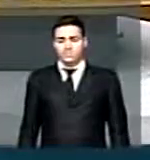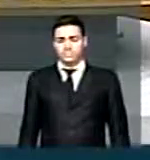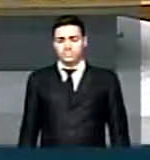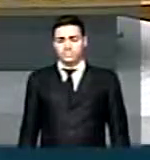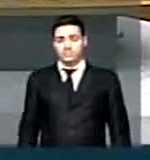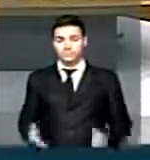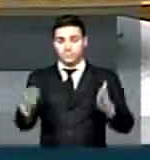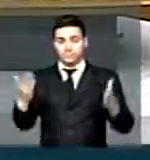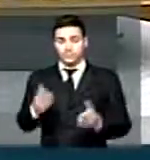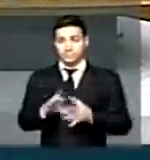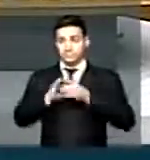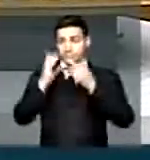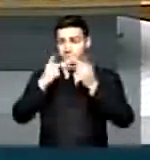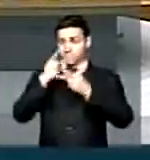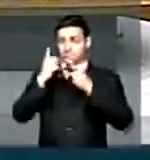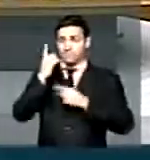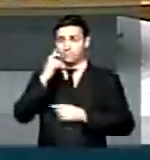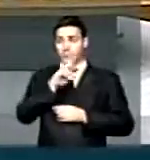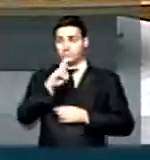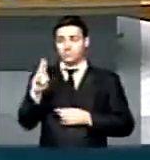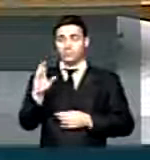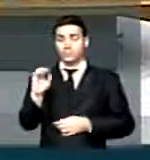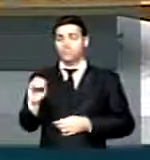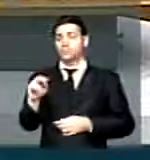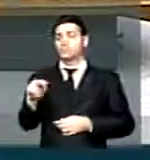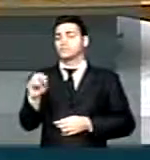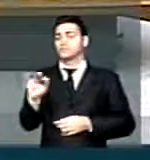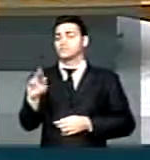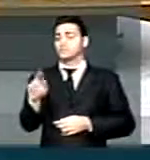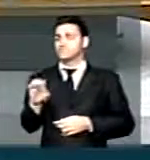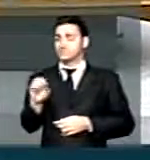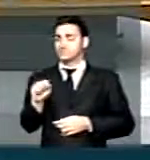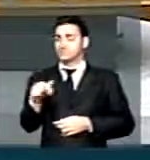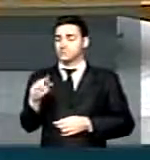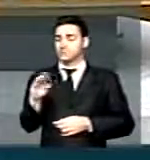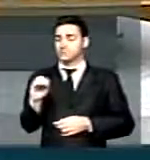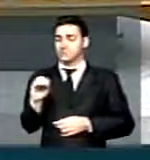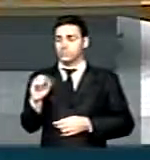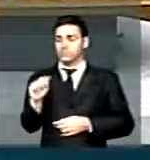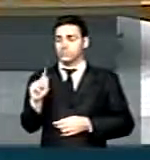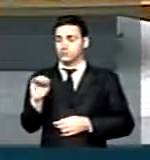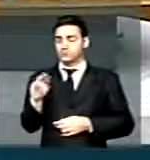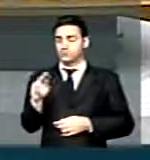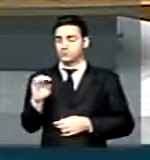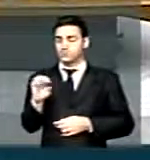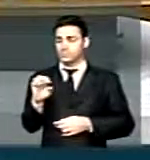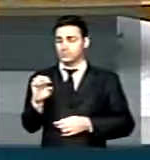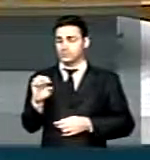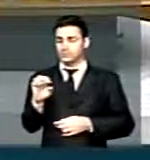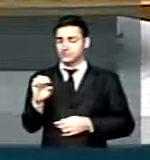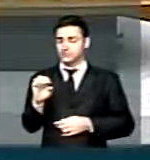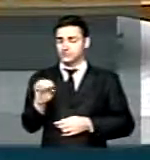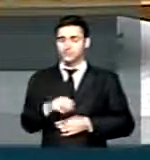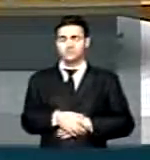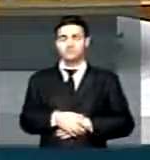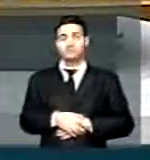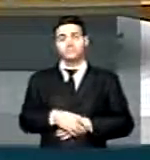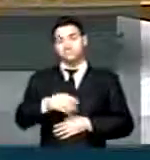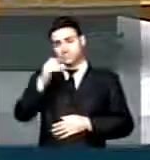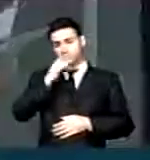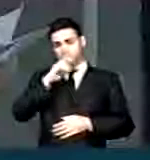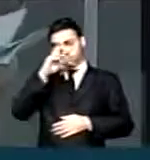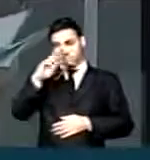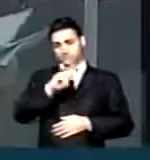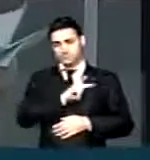Conceda a palavra ao juiz deputado Onofre Santo Agostini, PSD Santa Catarina. Senhor